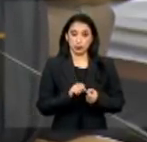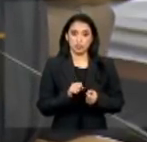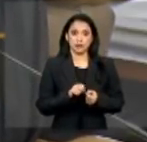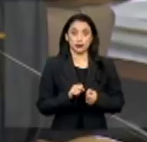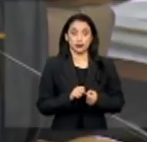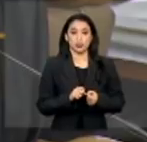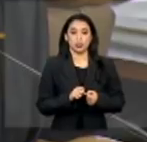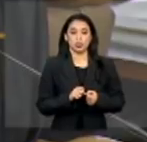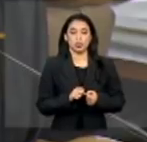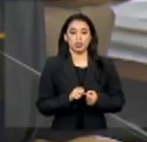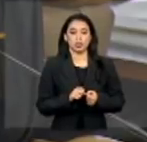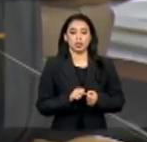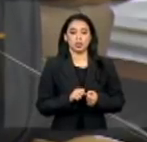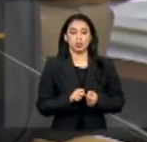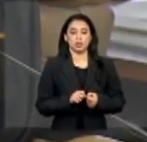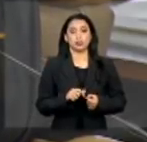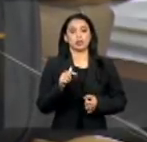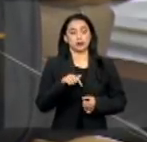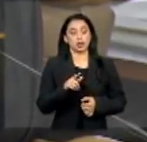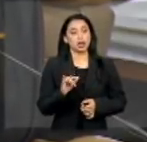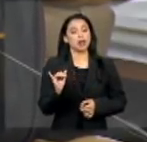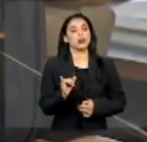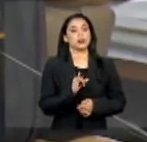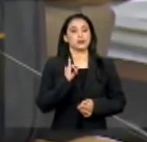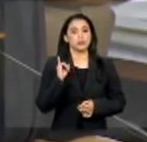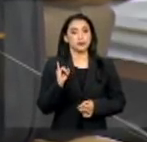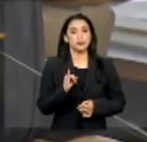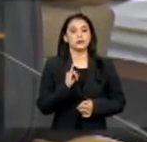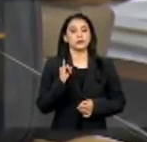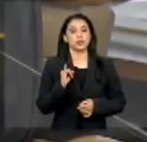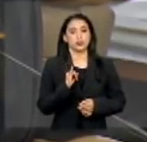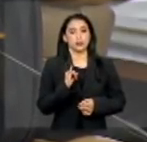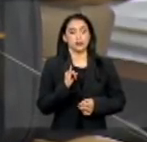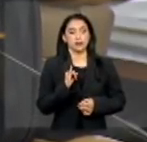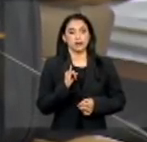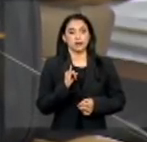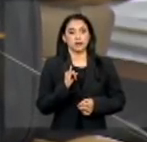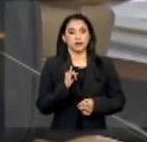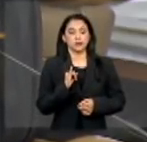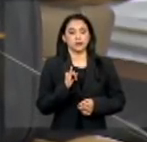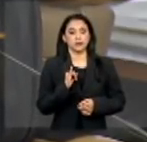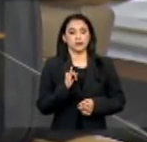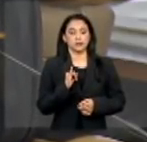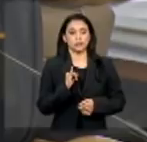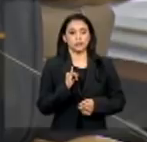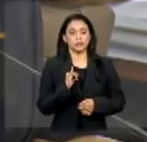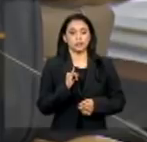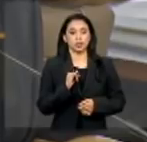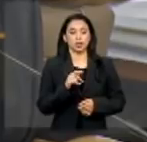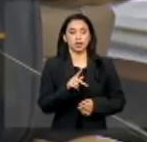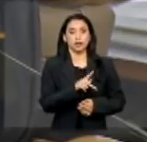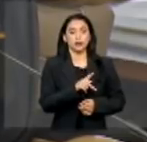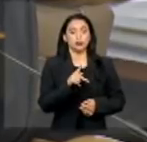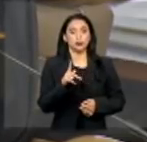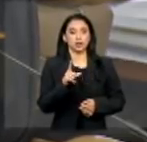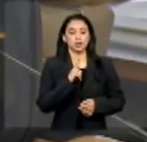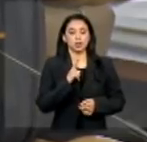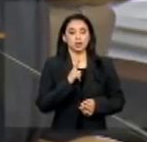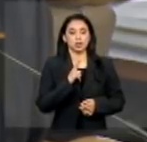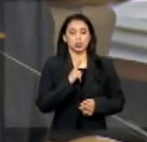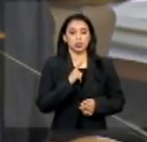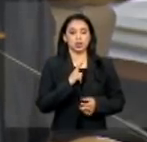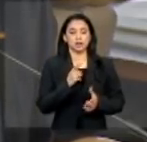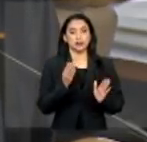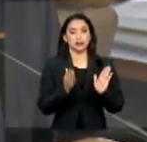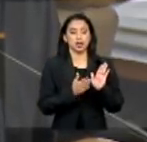a deliberar e é importante que sua excelência o senhor presidente tenha faltado a matéria para que